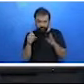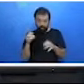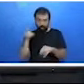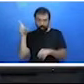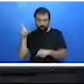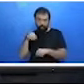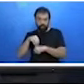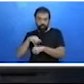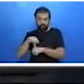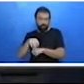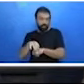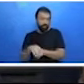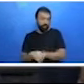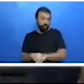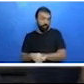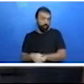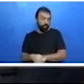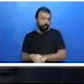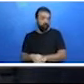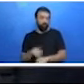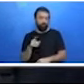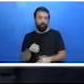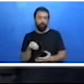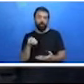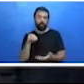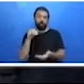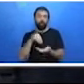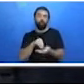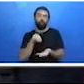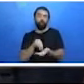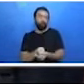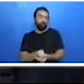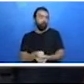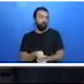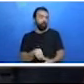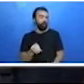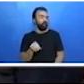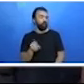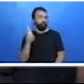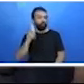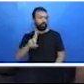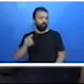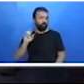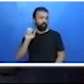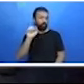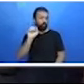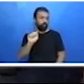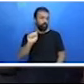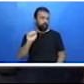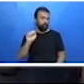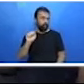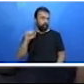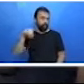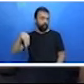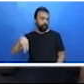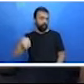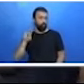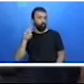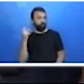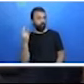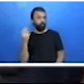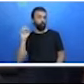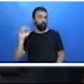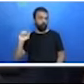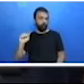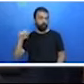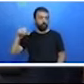atenção aqui, ó, porque você vai completar as palavras com an com M, an com N ou an com